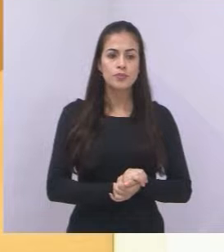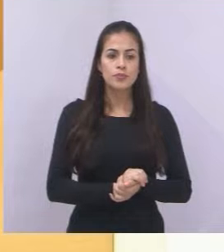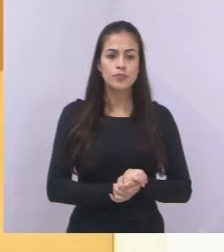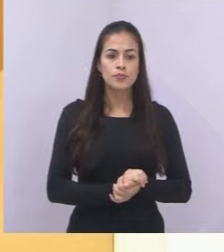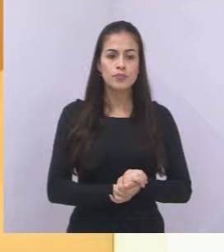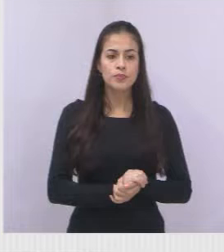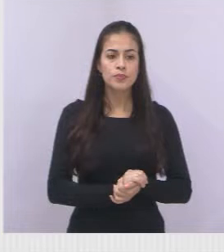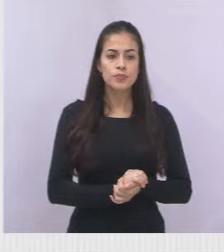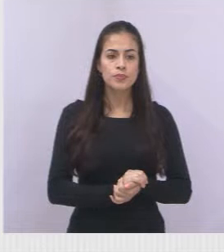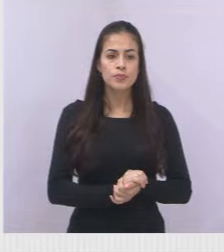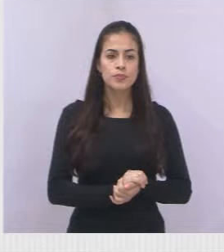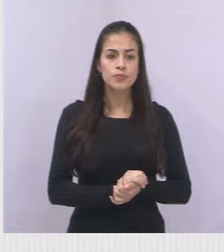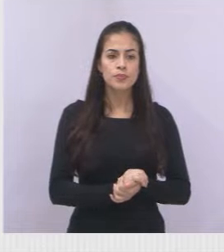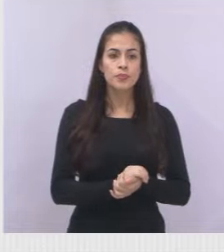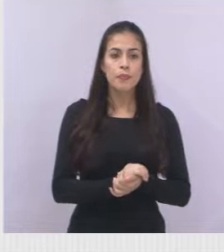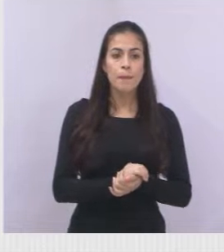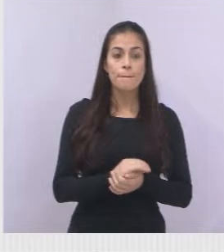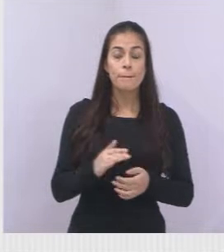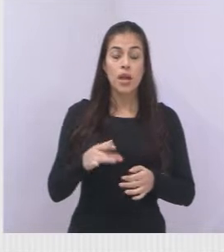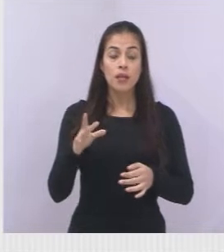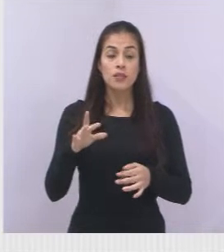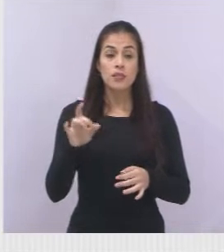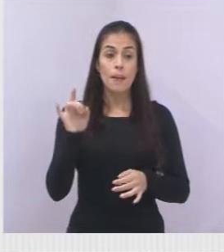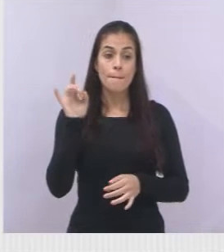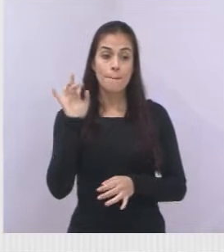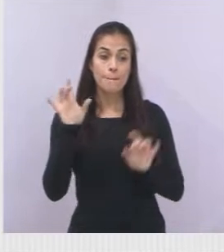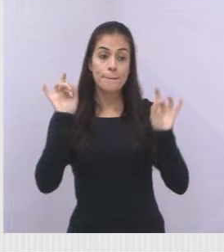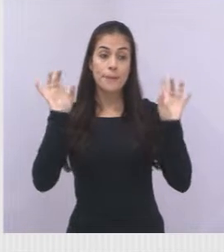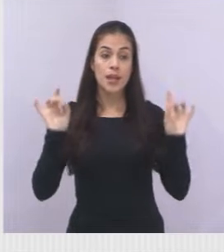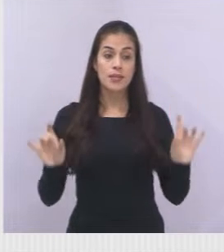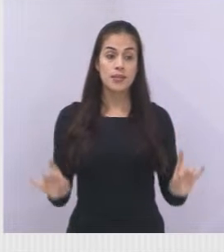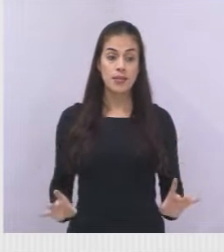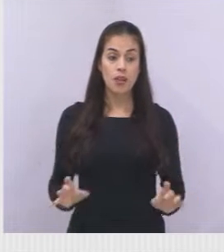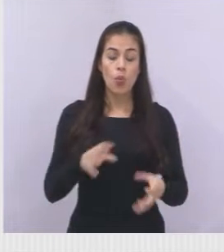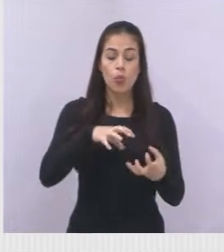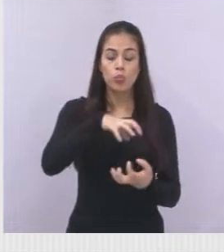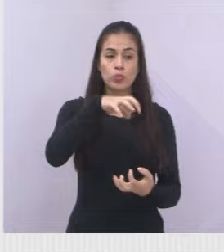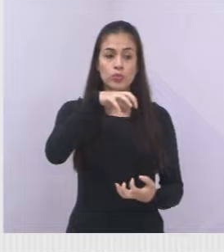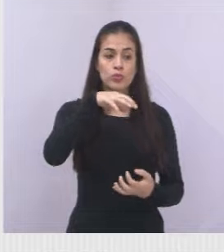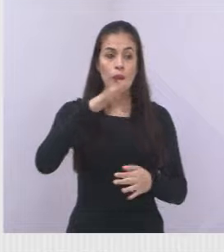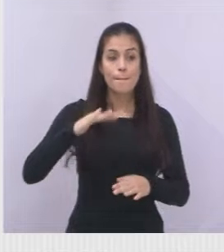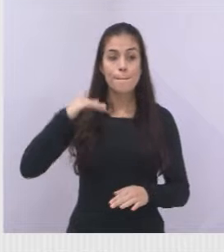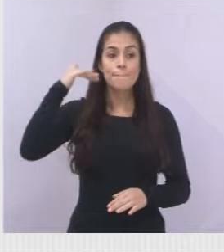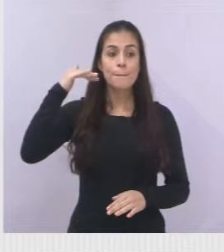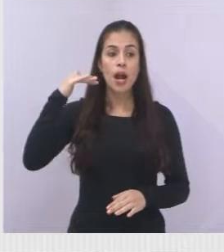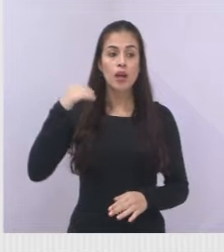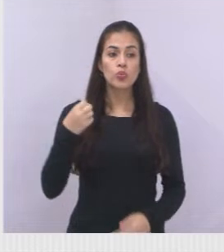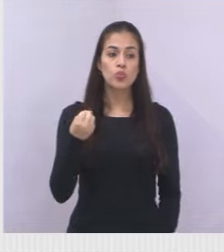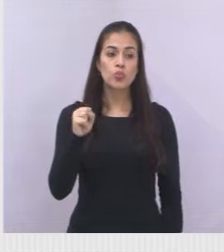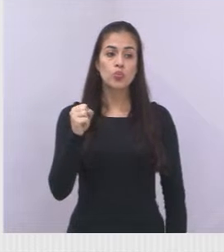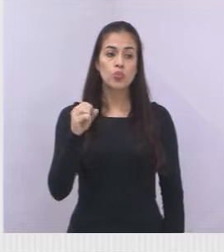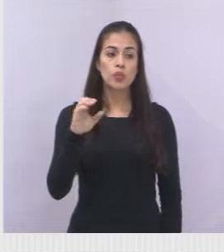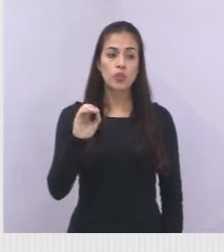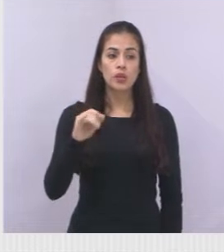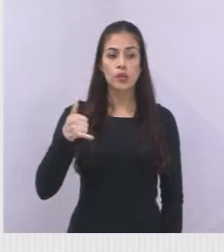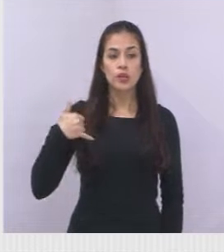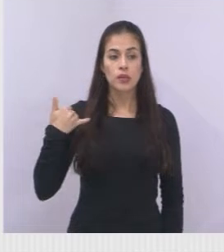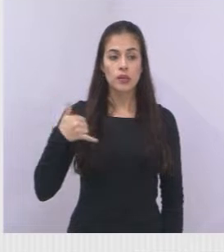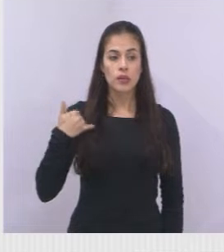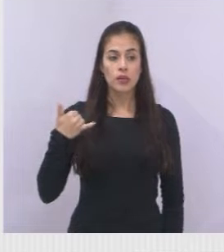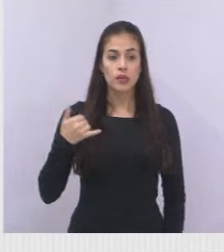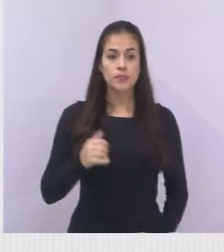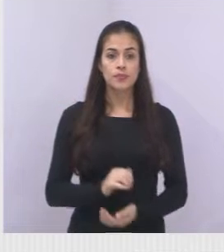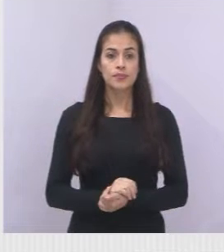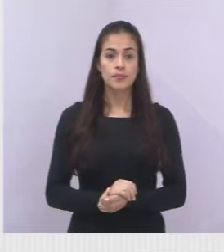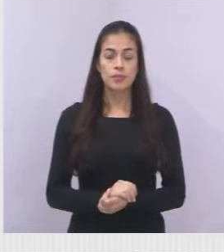o estabelecimento de prioridade especial aos idosos maiores de 80 anos.